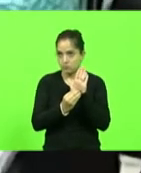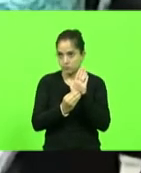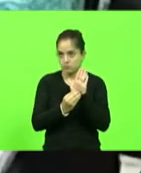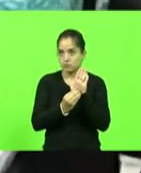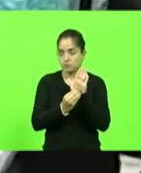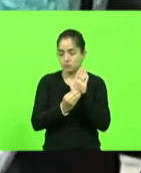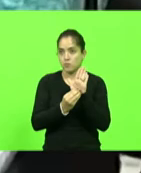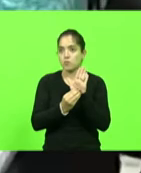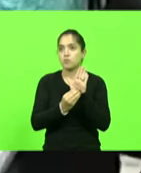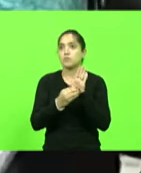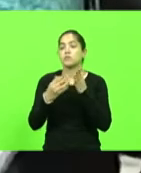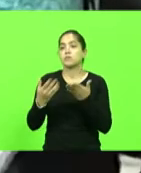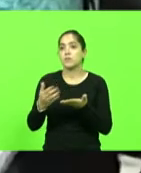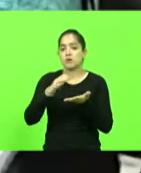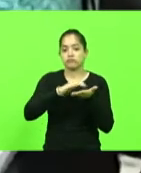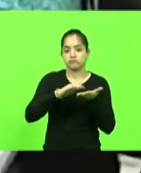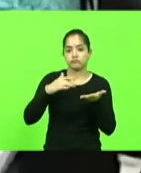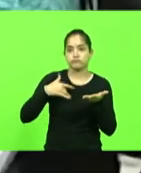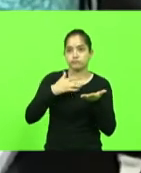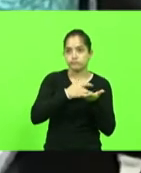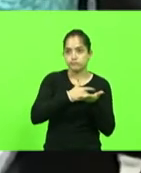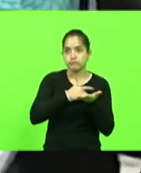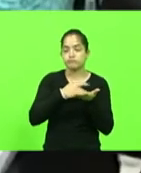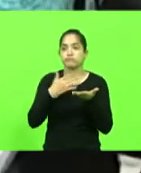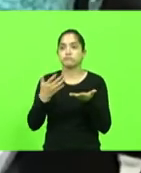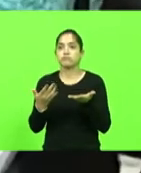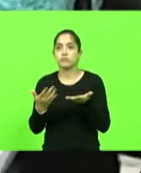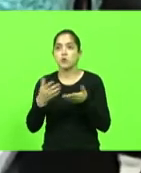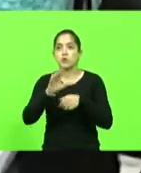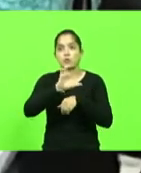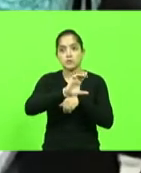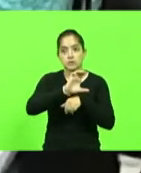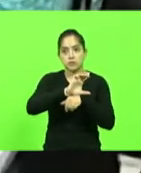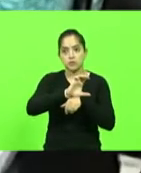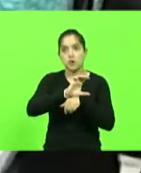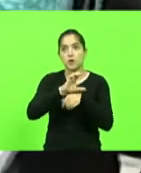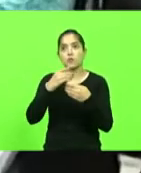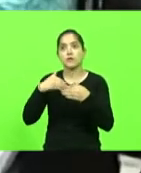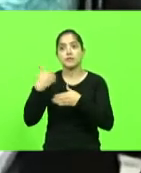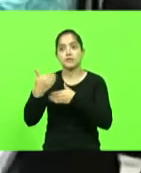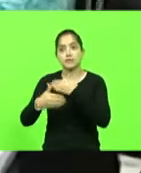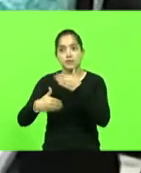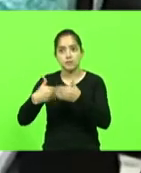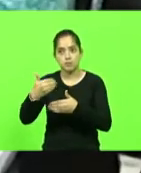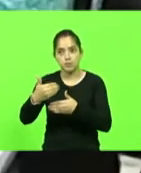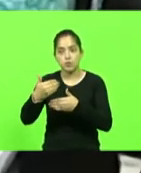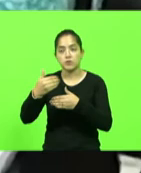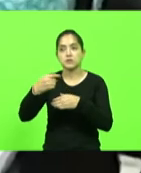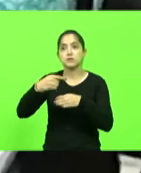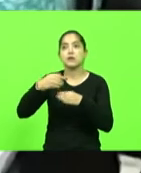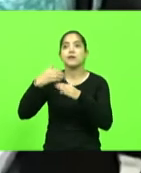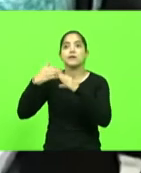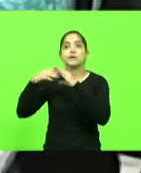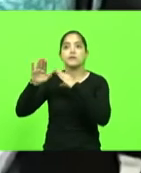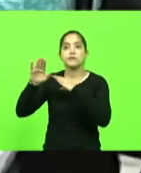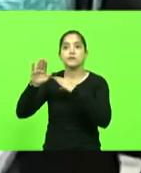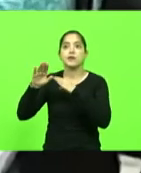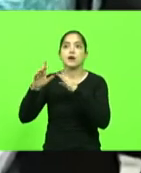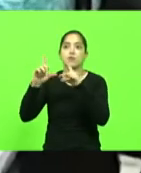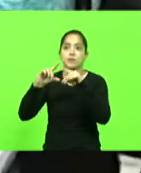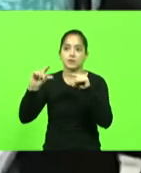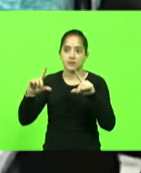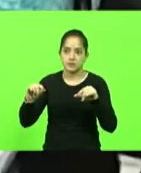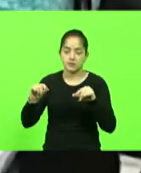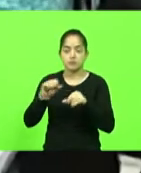da Saúde, tanto em âmbito estadual, como depois teria que ir para Brasília. Então, a gente está aguardando